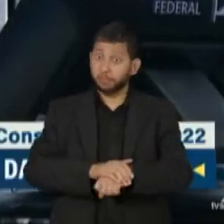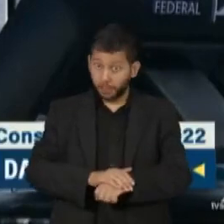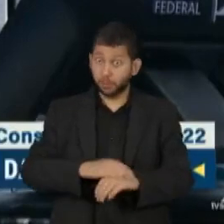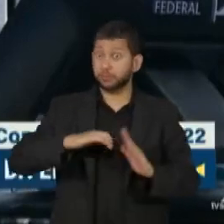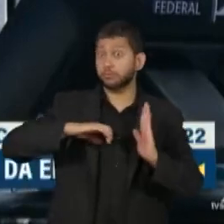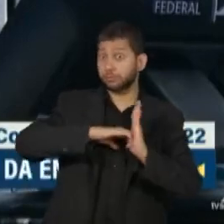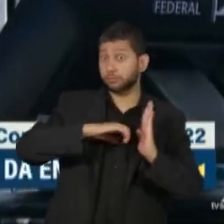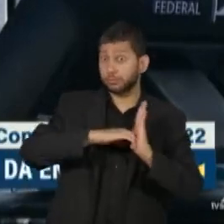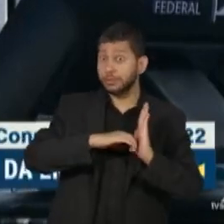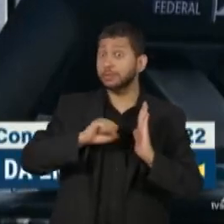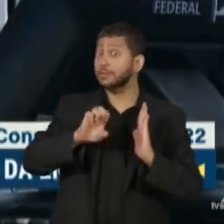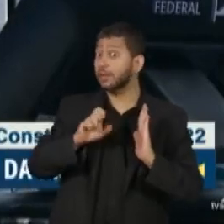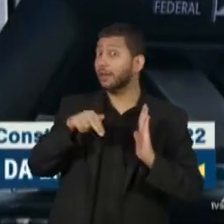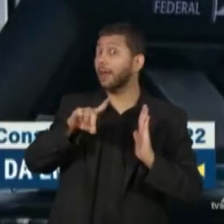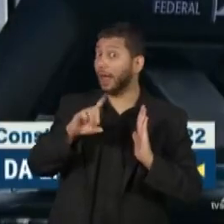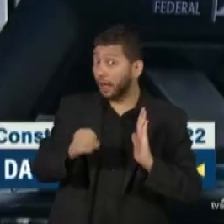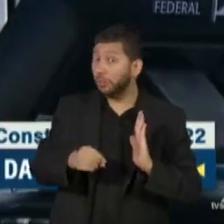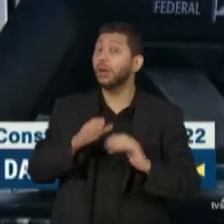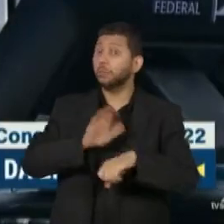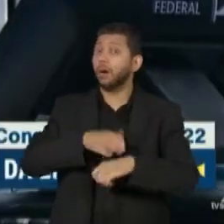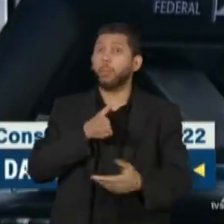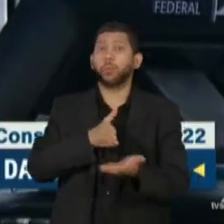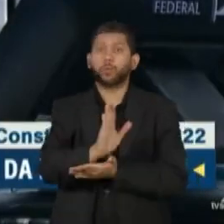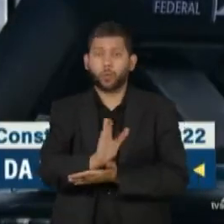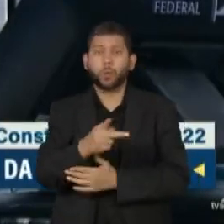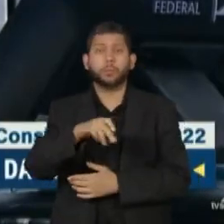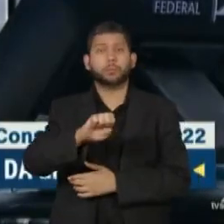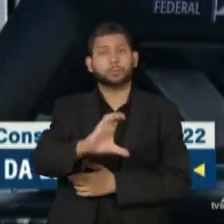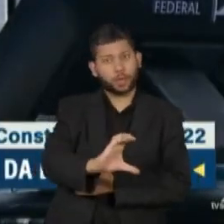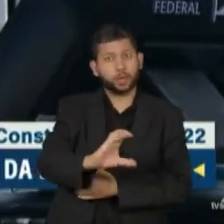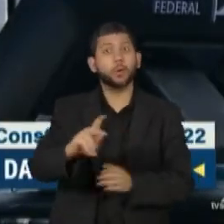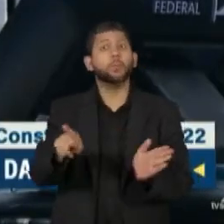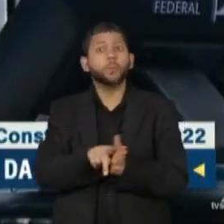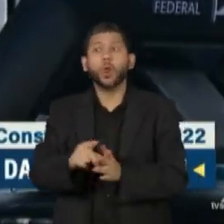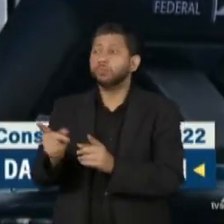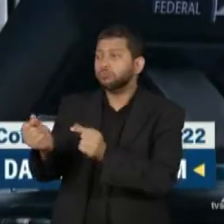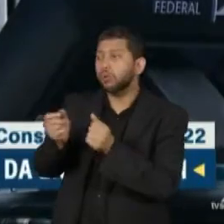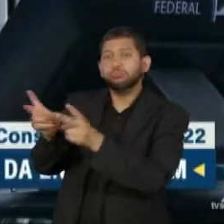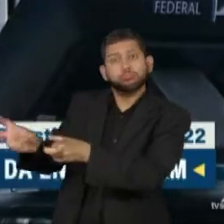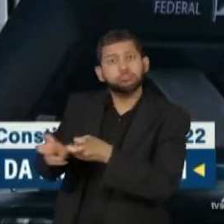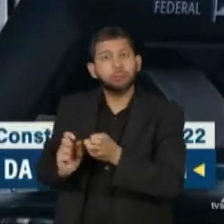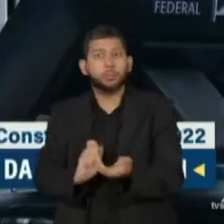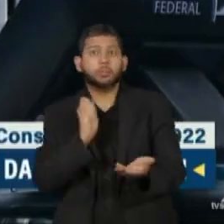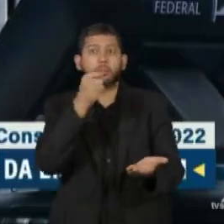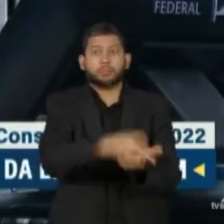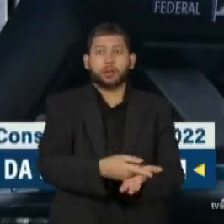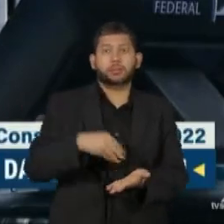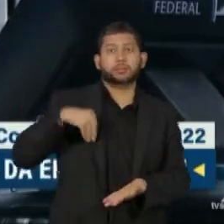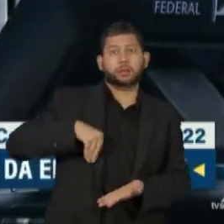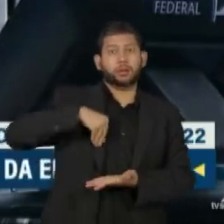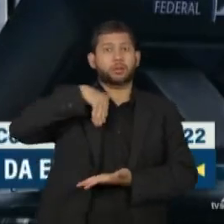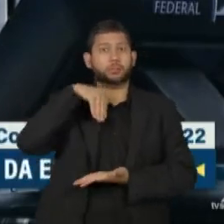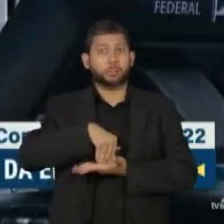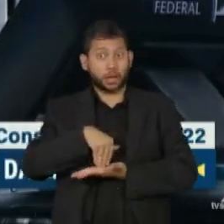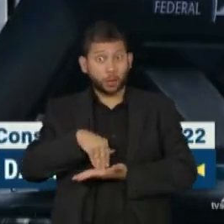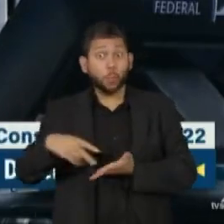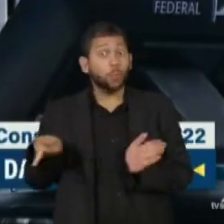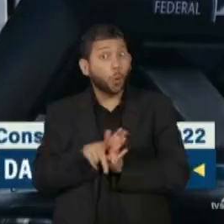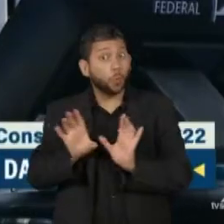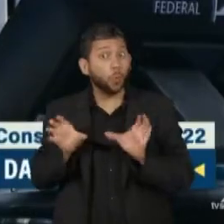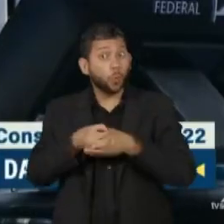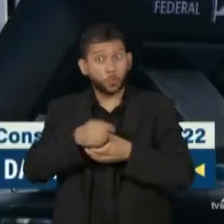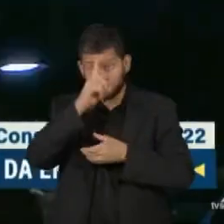ontem a PEC que permite o uso de recursos excedentes dos Fundos públicos para bancar o piso da categoria entre